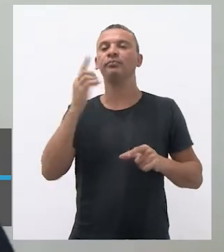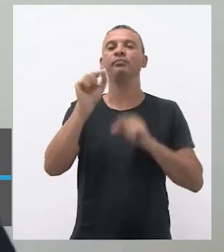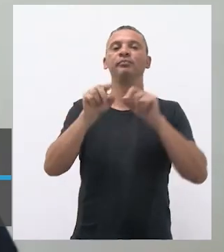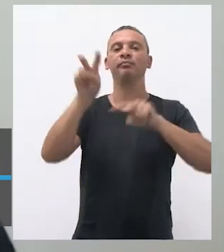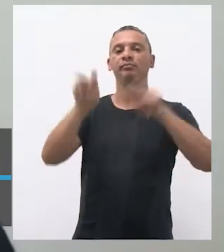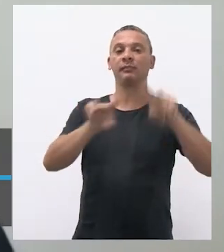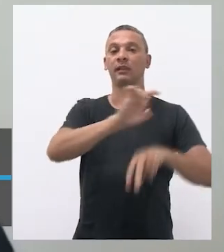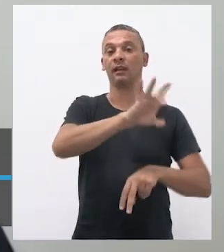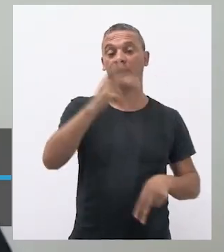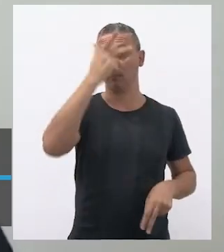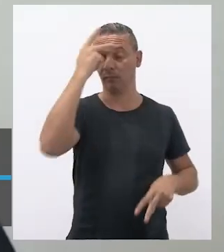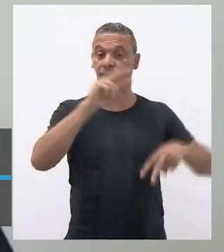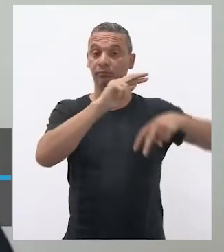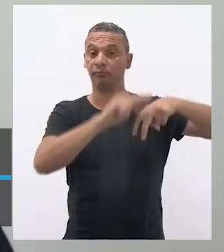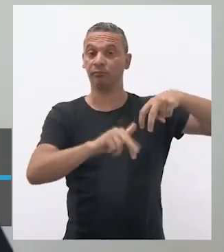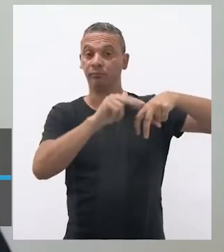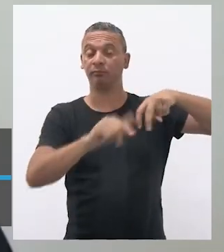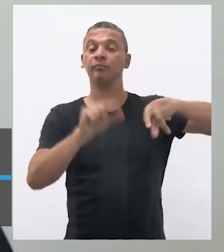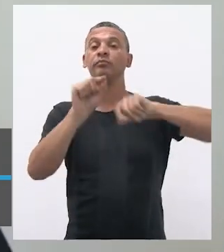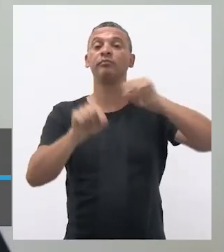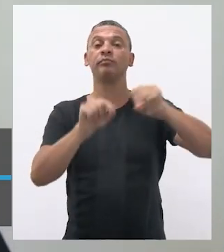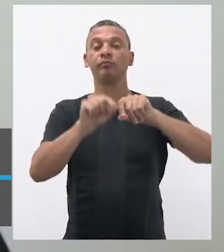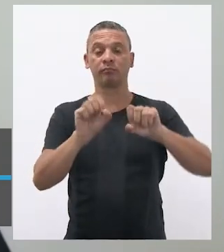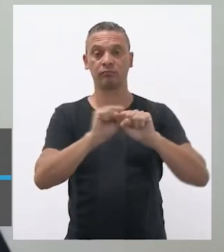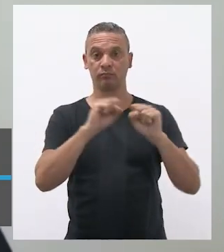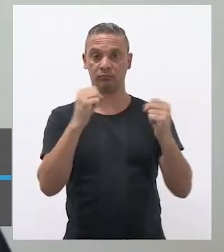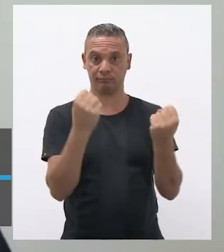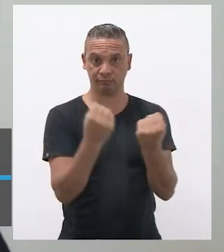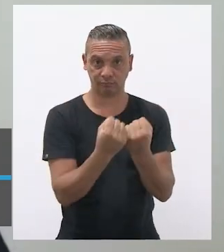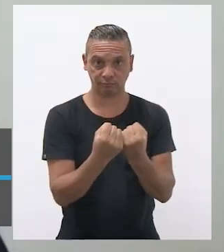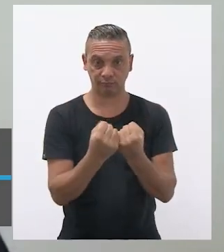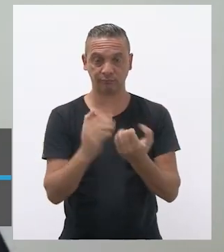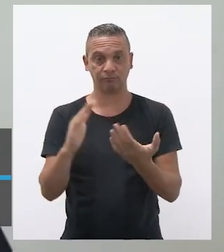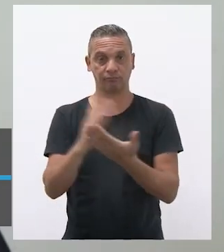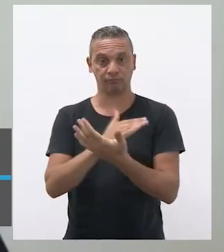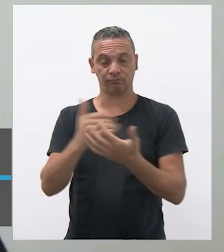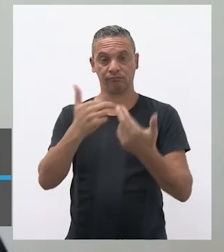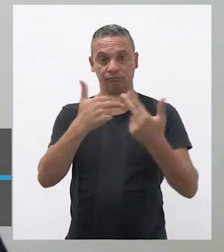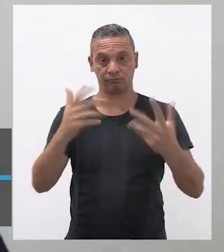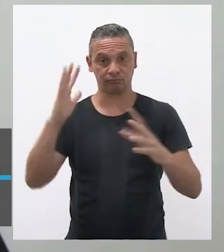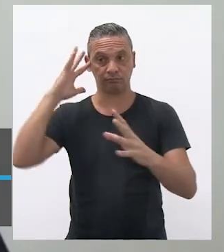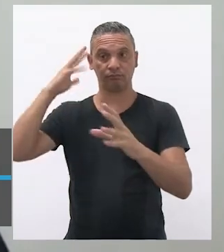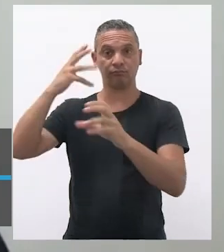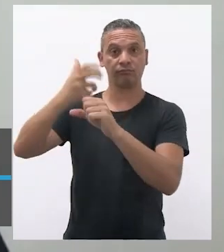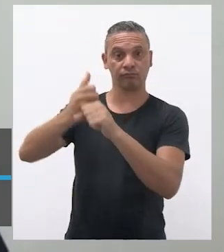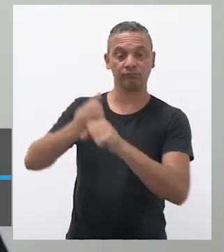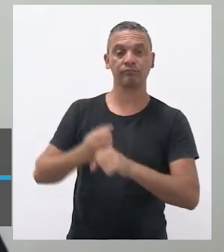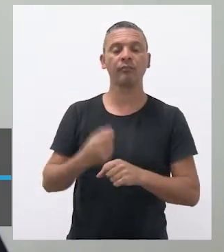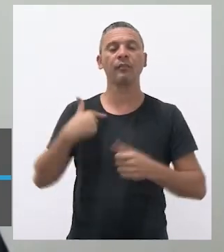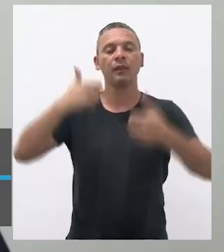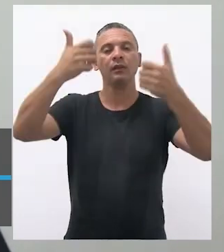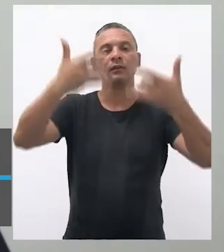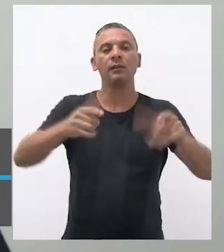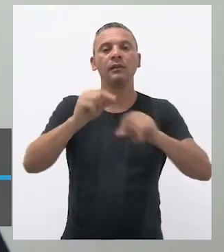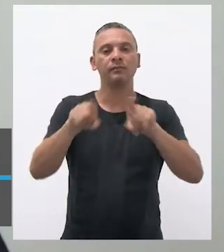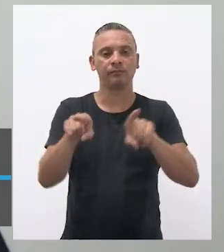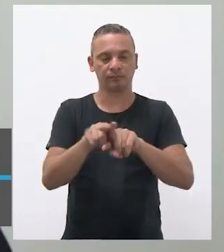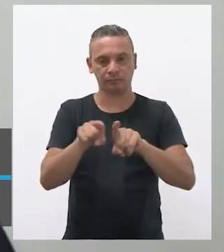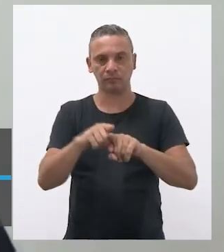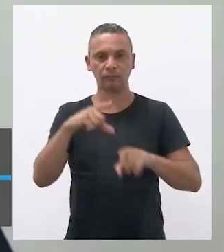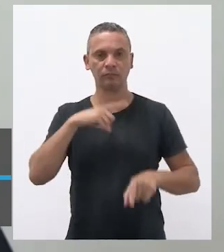de cada um dos gêneros em uma dada sociedade, em um dado momento histórico. O que eu estou aqui firmando como